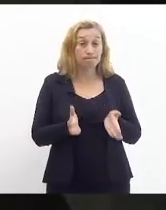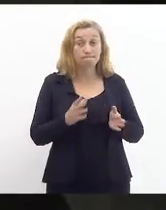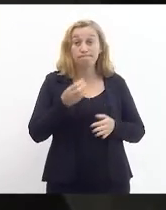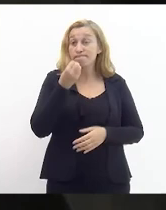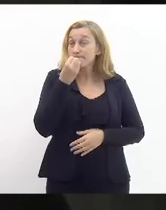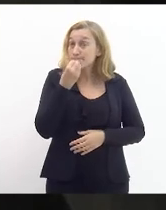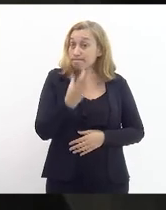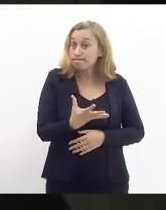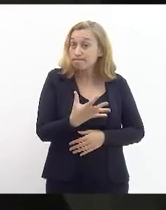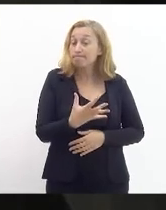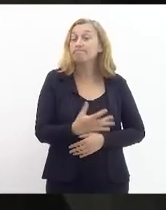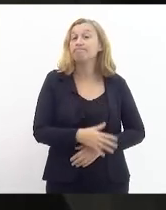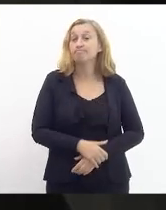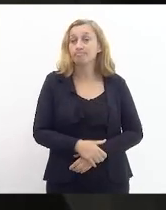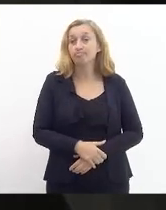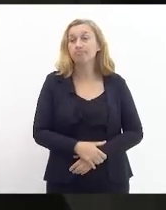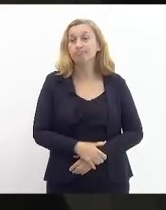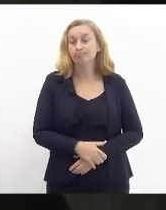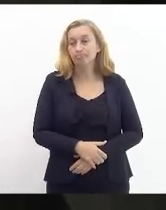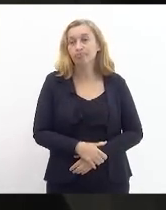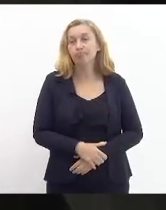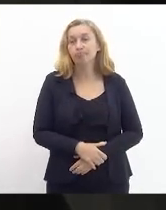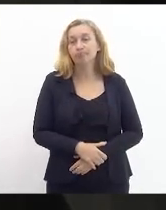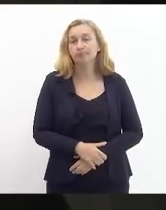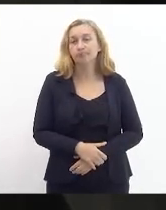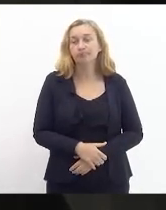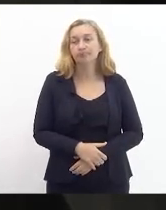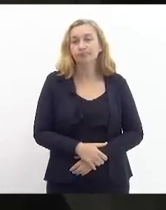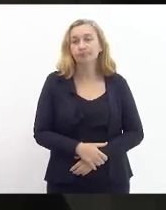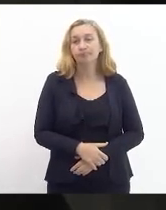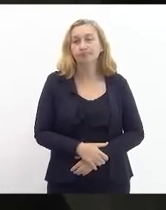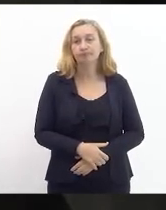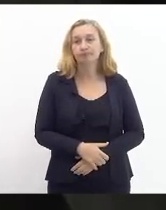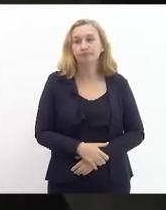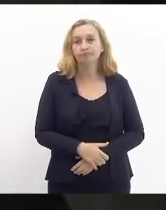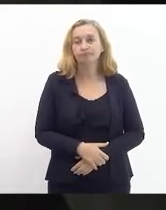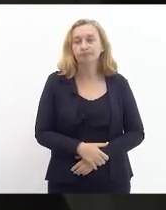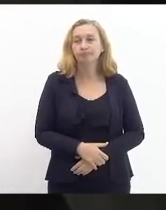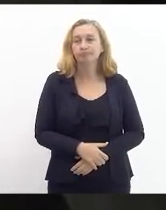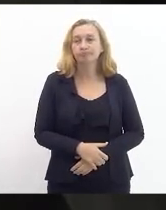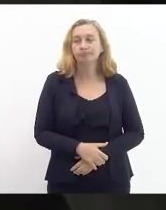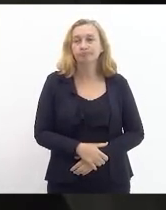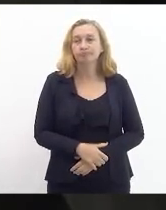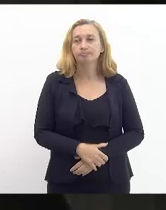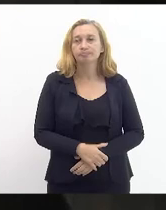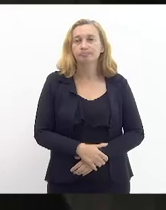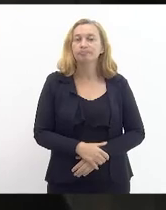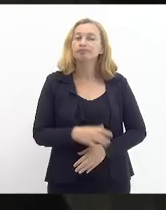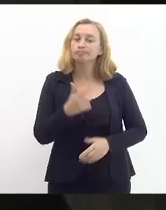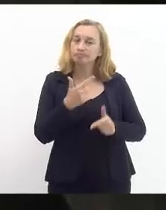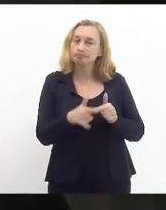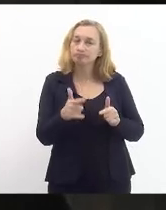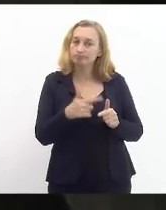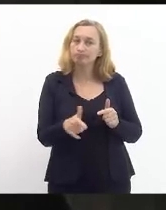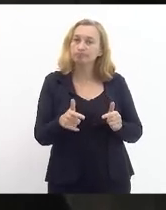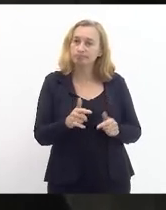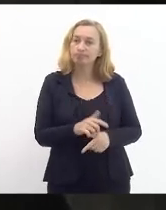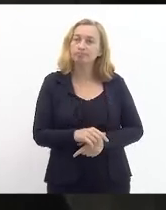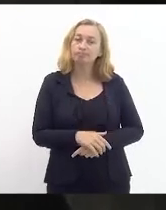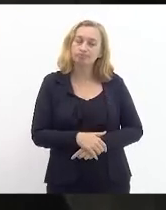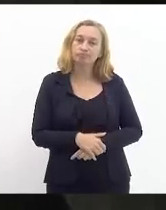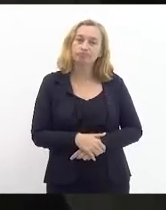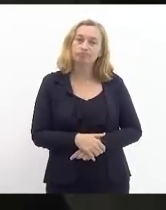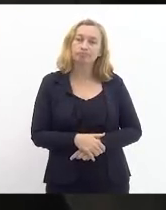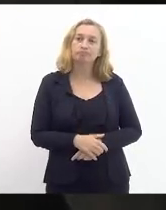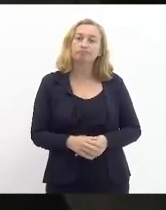muito Evidente né Foi muito contundente na Evidence ação é desses problemas desse fenômeno que se